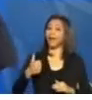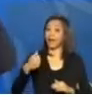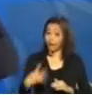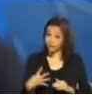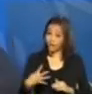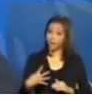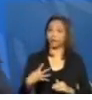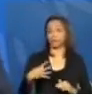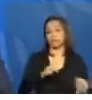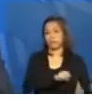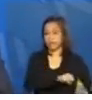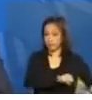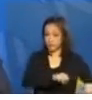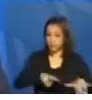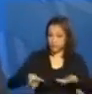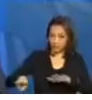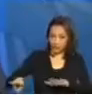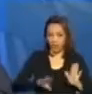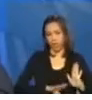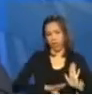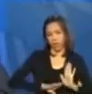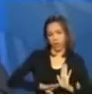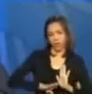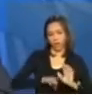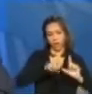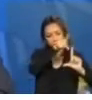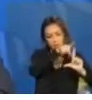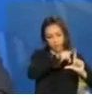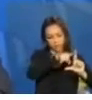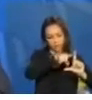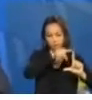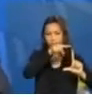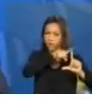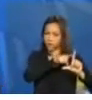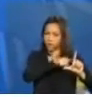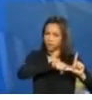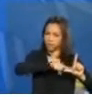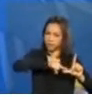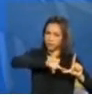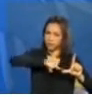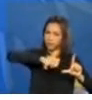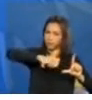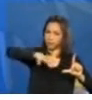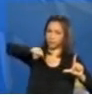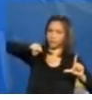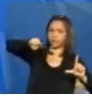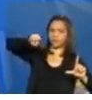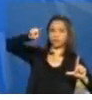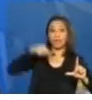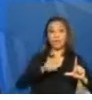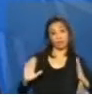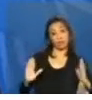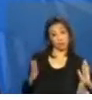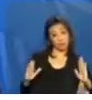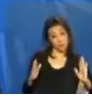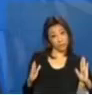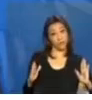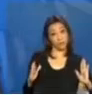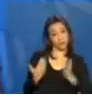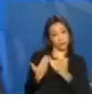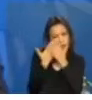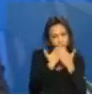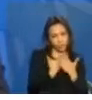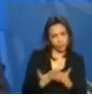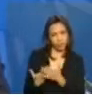curva ascendente, o platô e depois a queda delas. Nessa formulação, que foi a